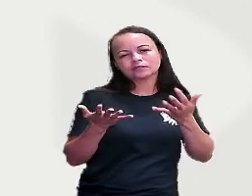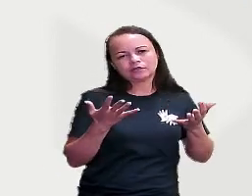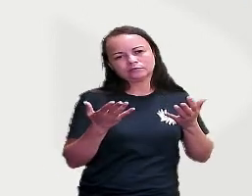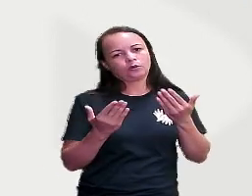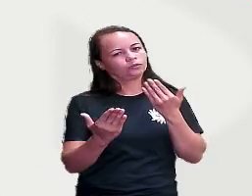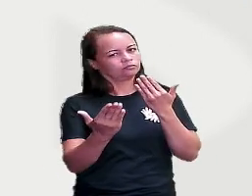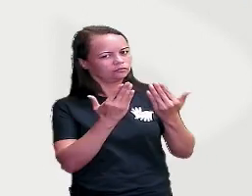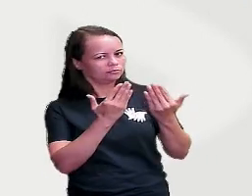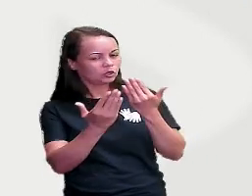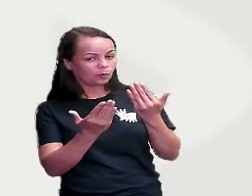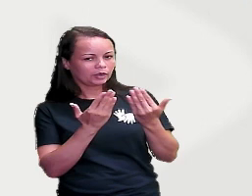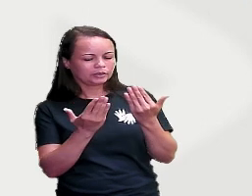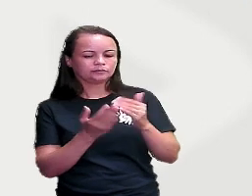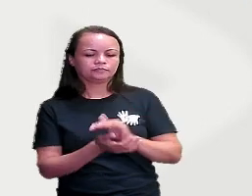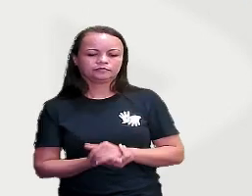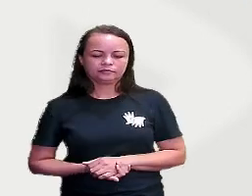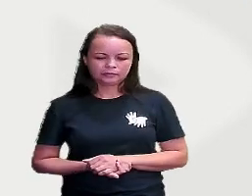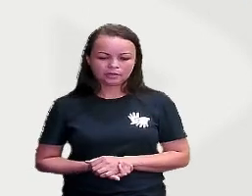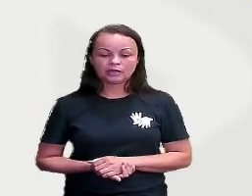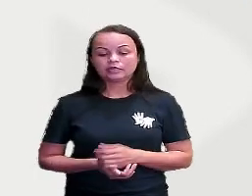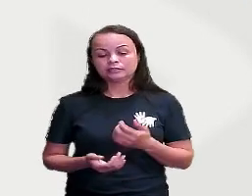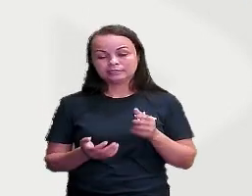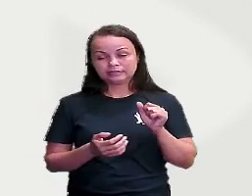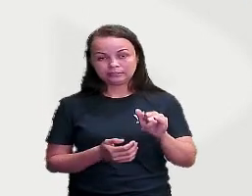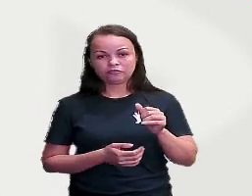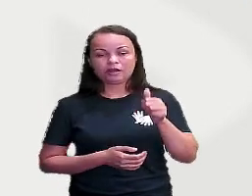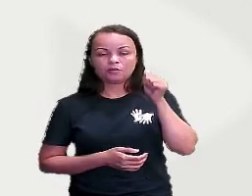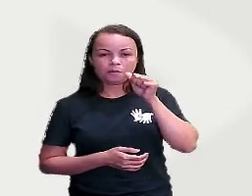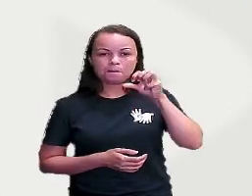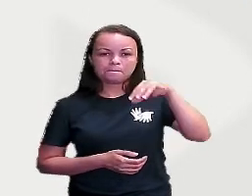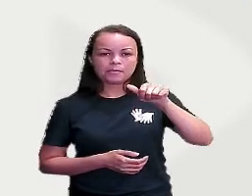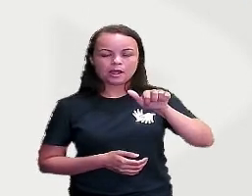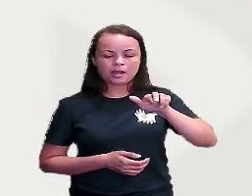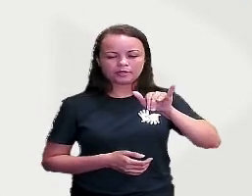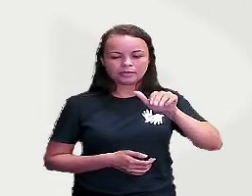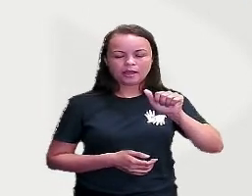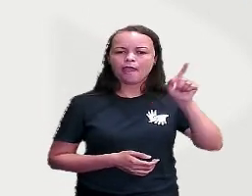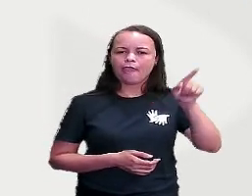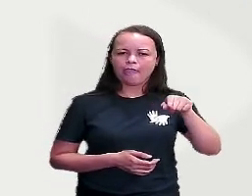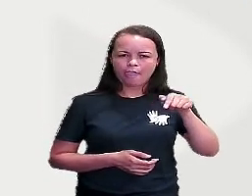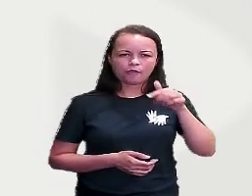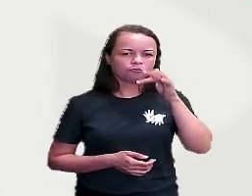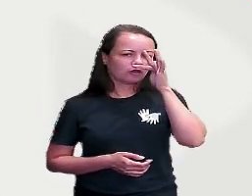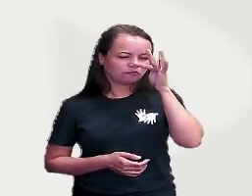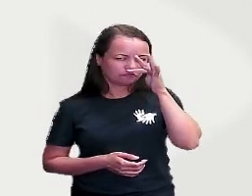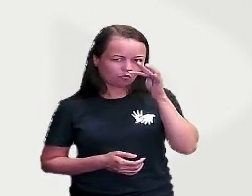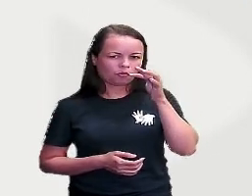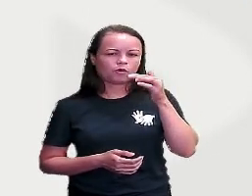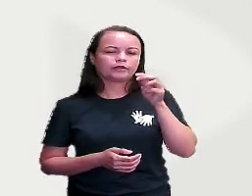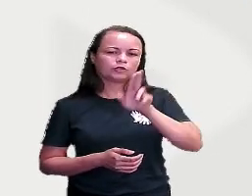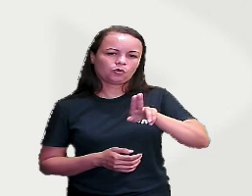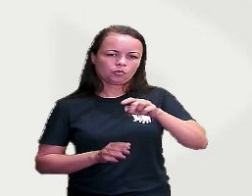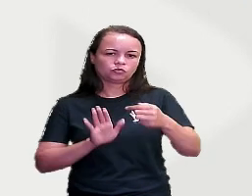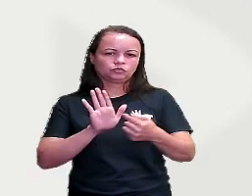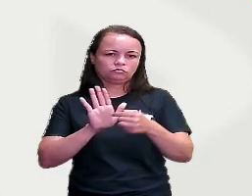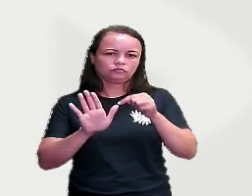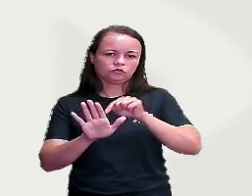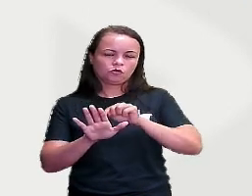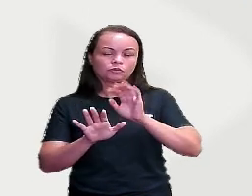comparando. Agora, se eu digo Maria é uma flor, eu faço uso da metáfora. O amor é o fogo,